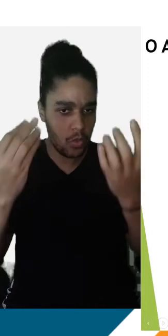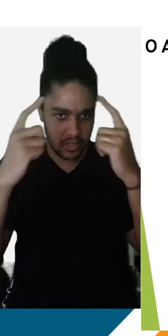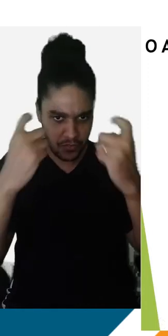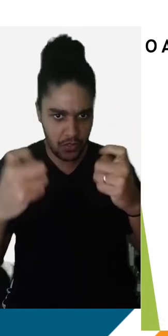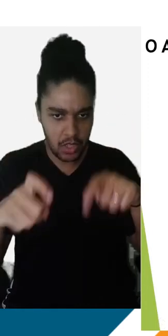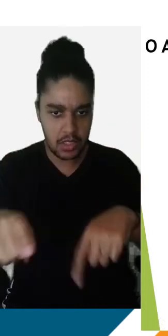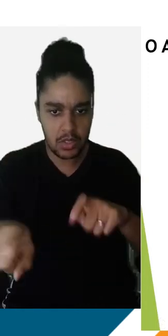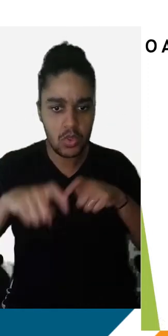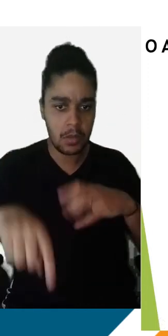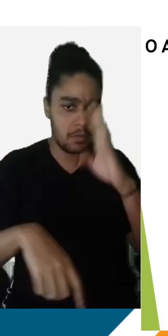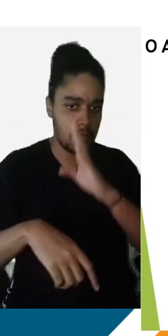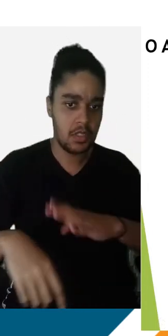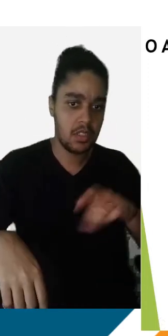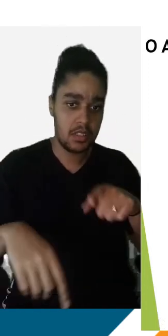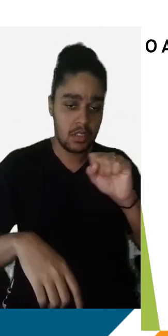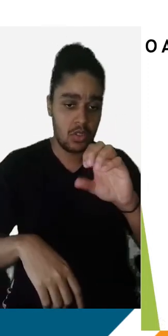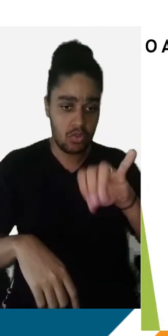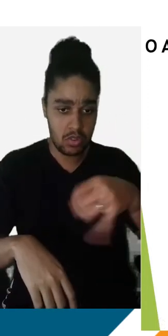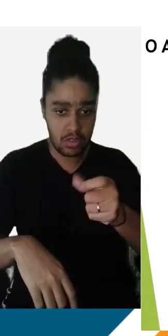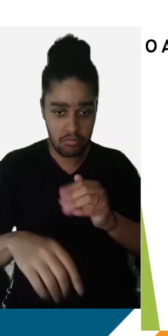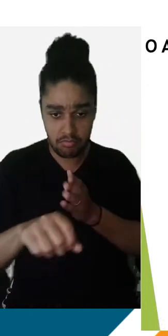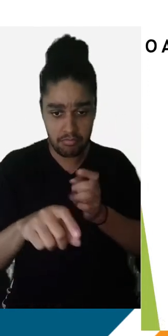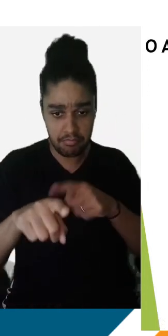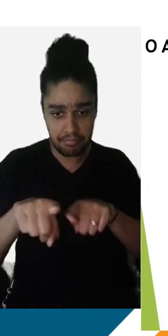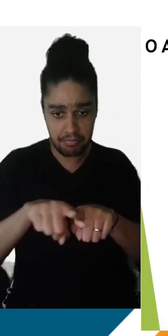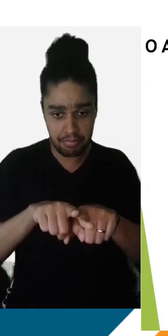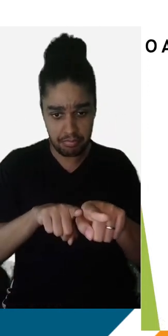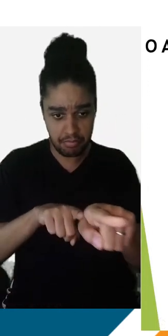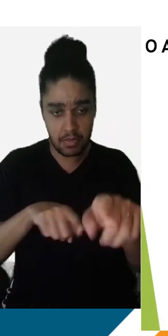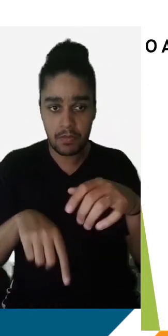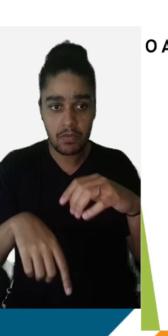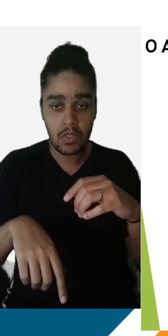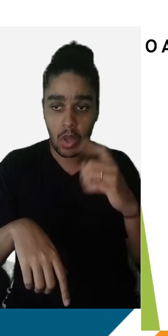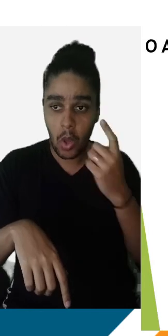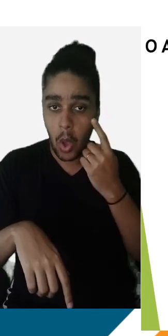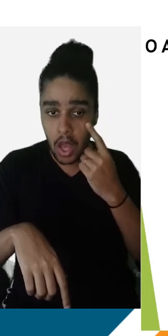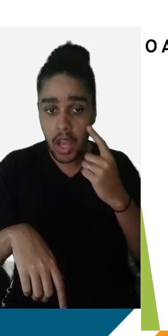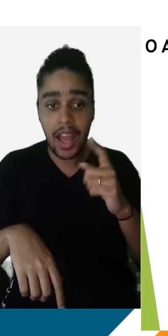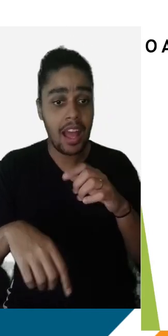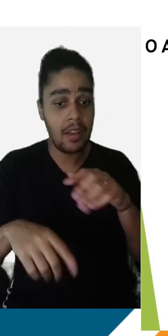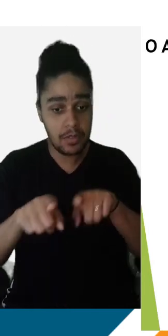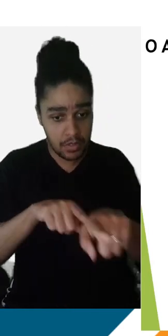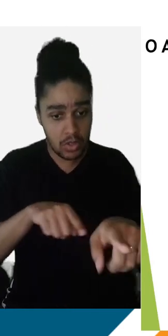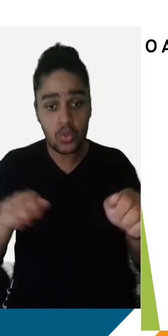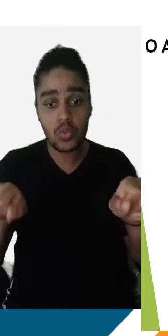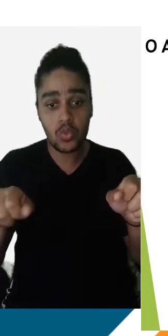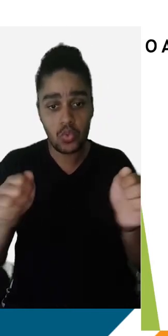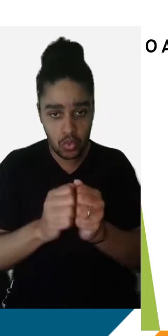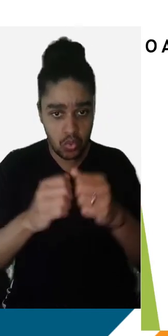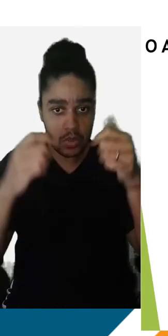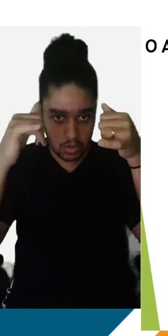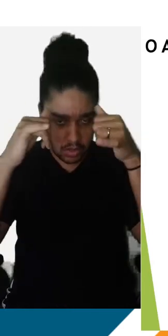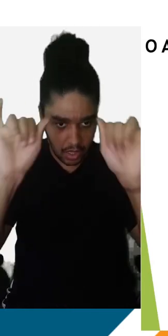campo brasileiro, e por onde essa soja avança, e muitas vezes, gente, um detalhe, tá? Avança junto com a criação de